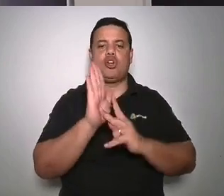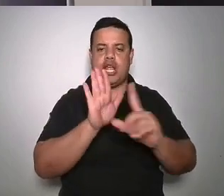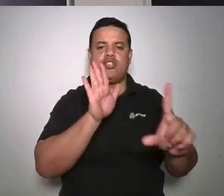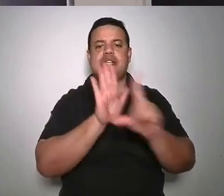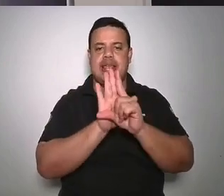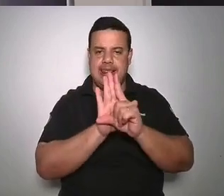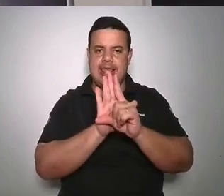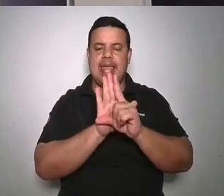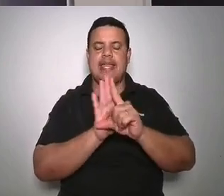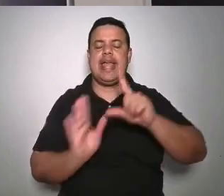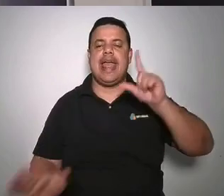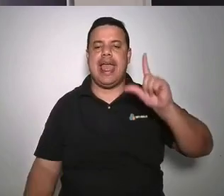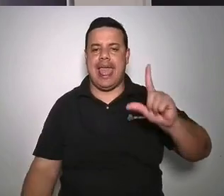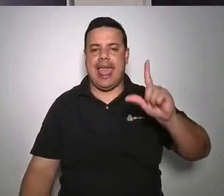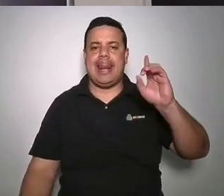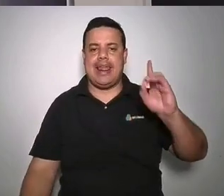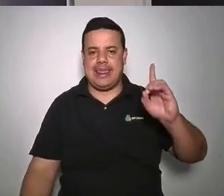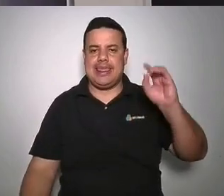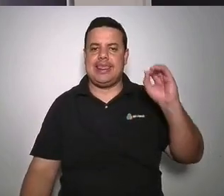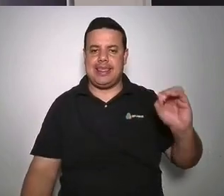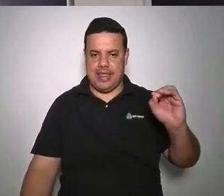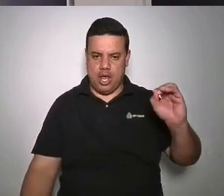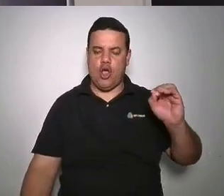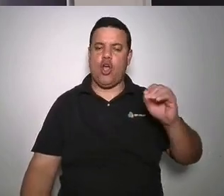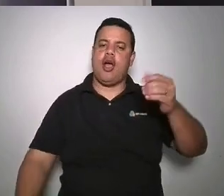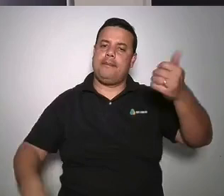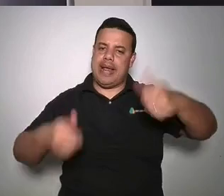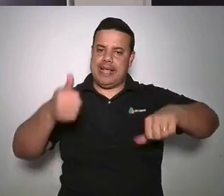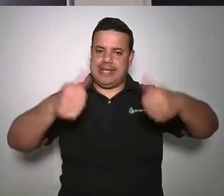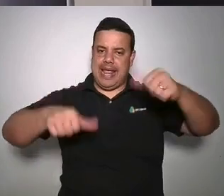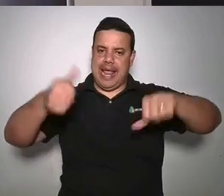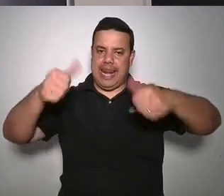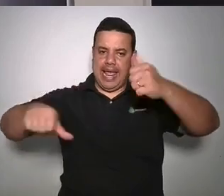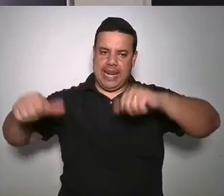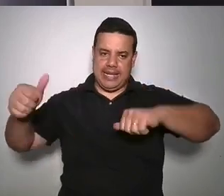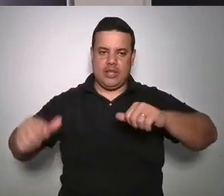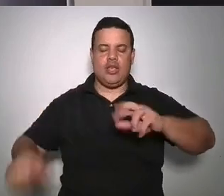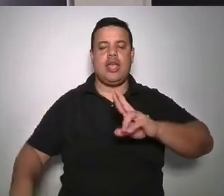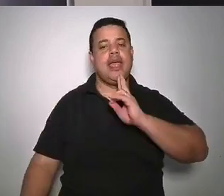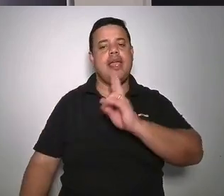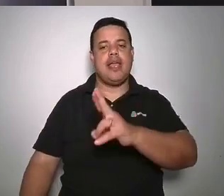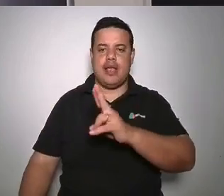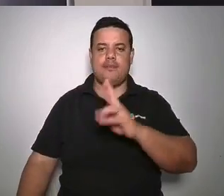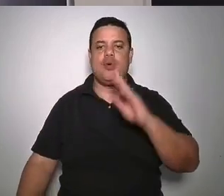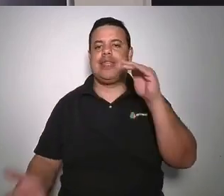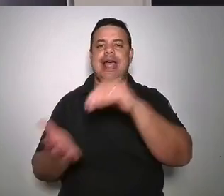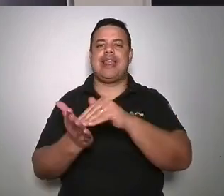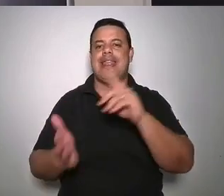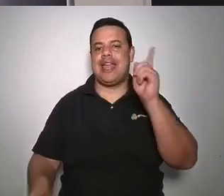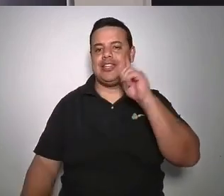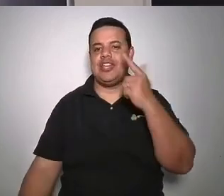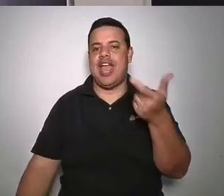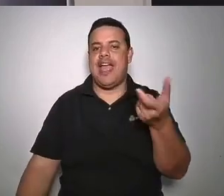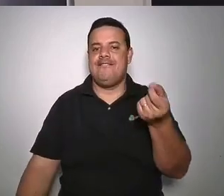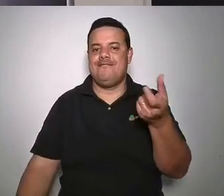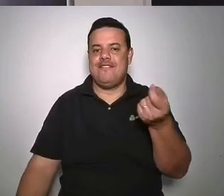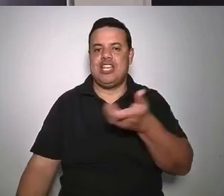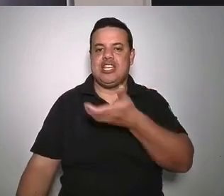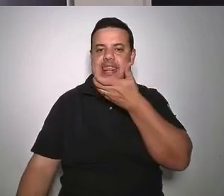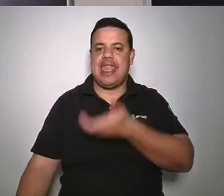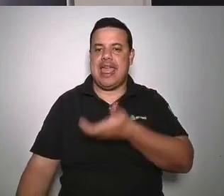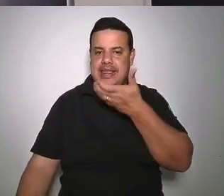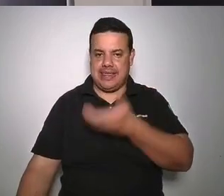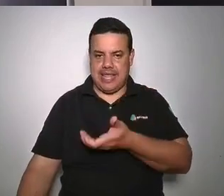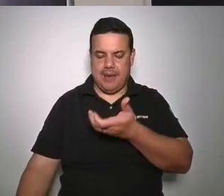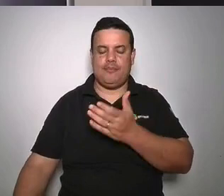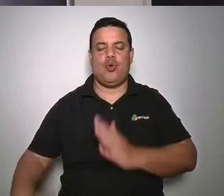da LDO para ser analisada e nos devolver até no máximo 20 de dezembro, quando se faz recesso